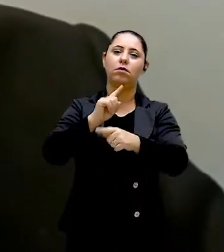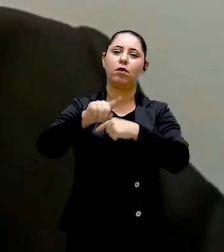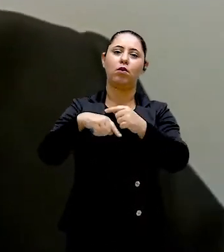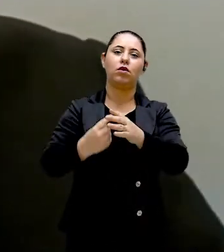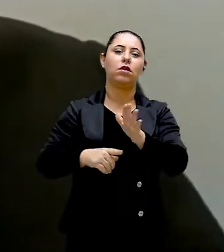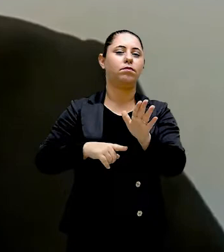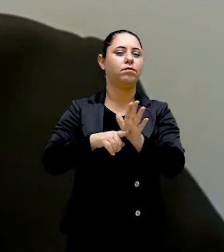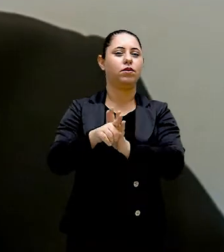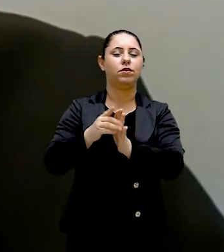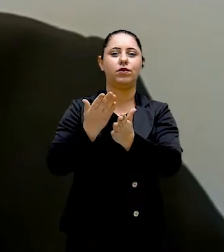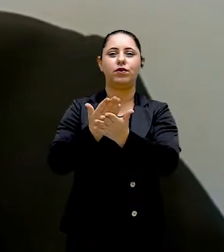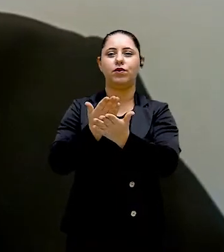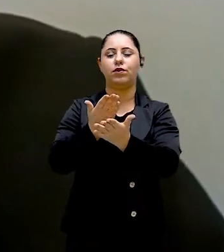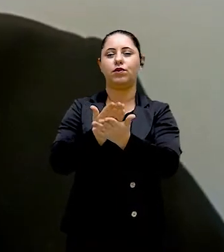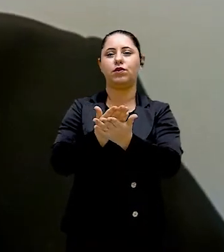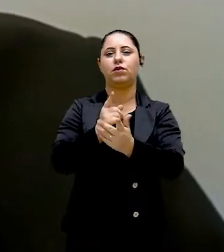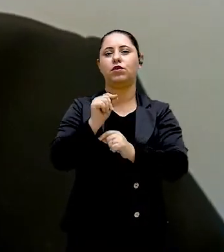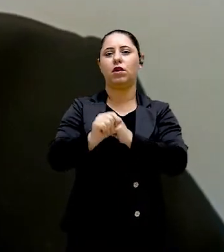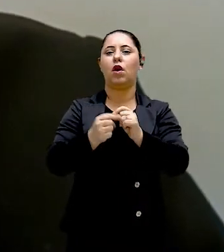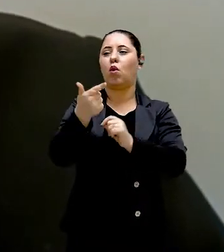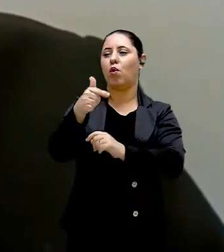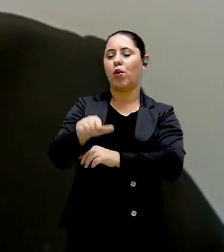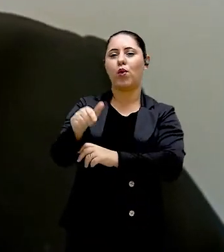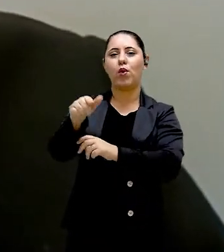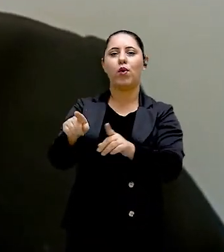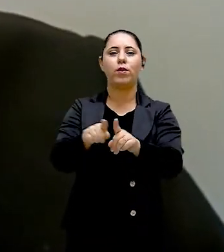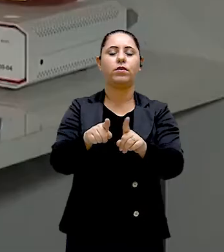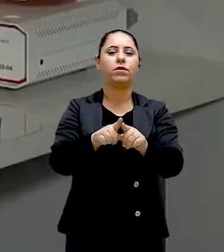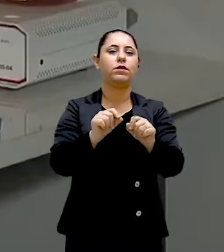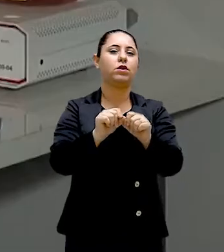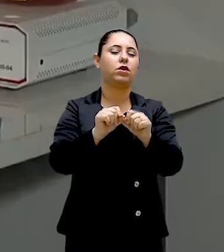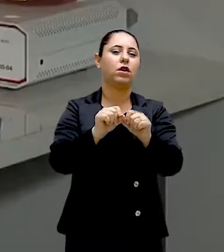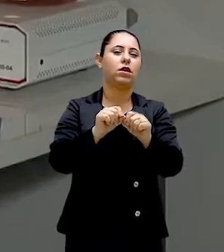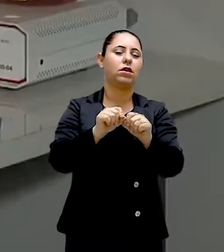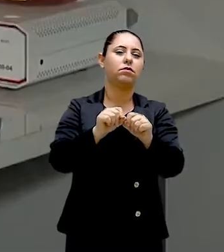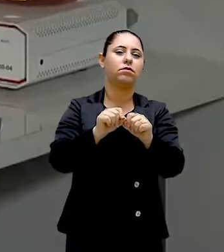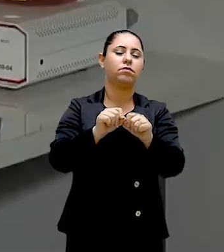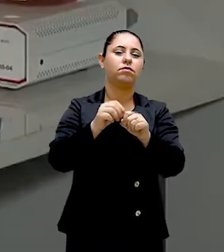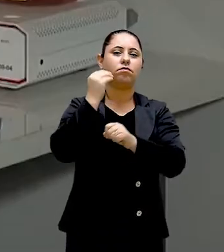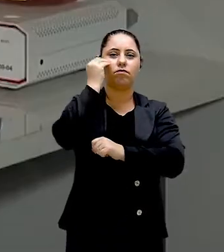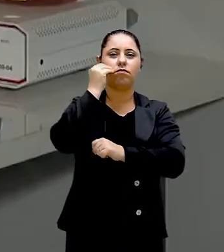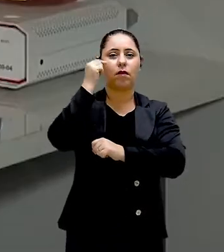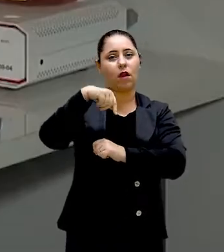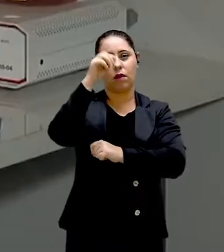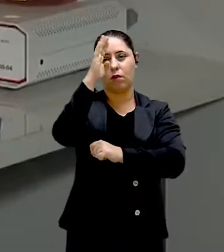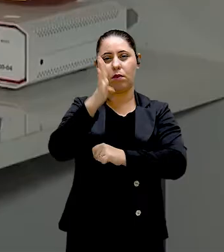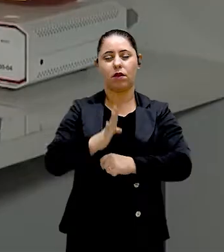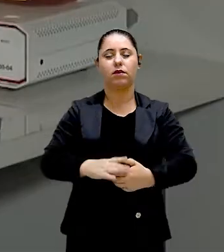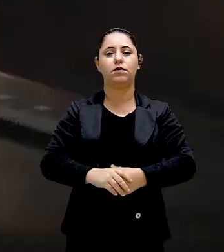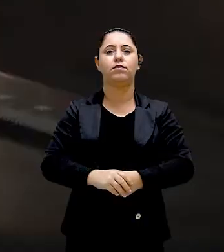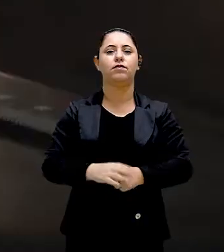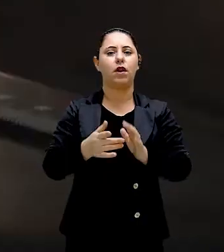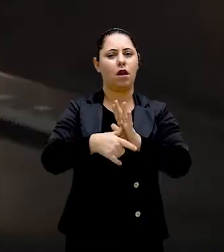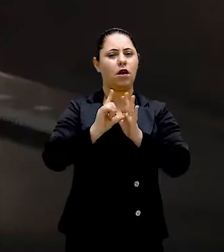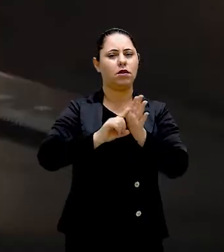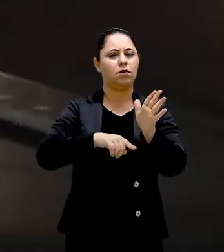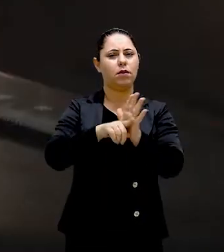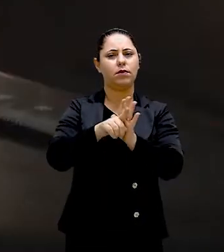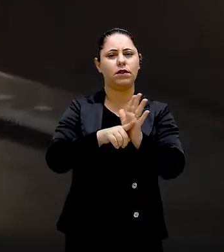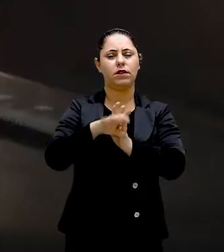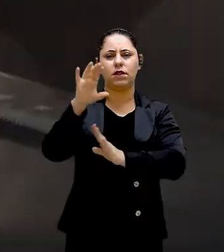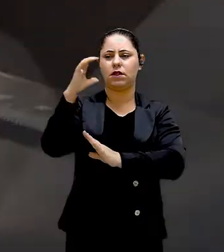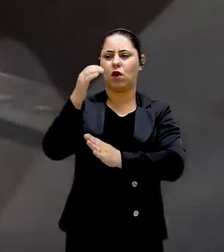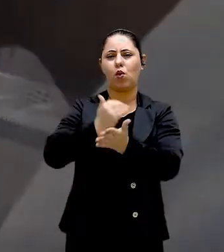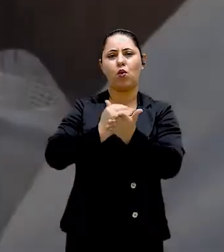e reflexões a respeito da experimentação animal no Brasil. Antes de uma pesquisa científica começar,